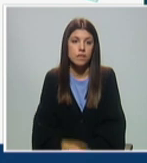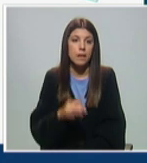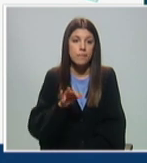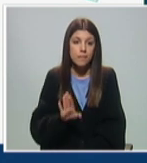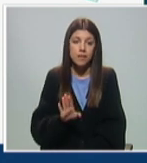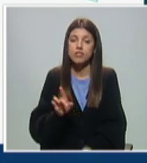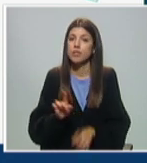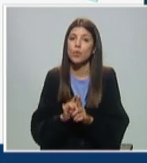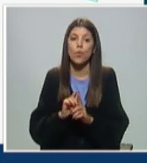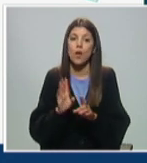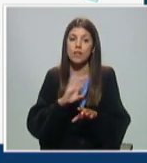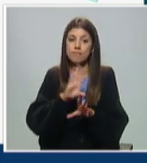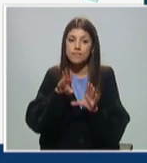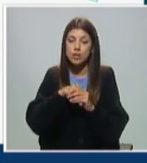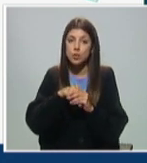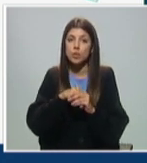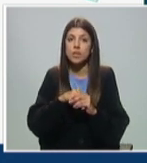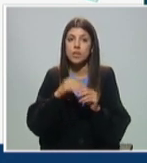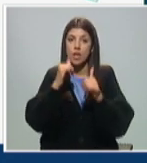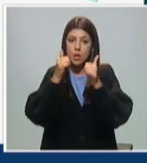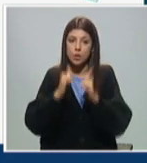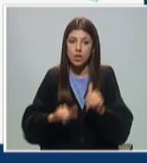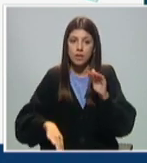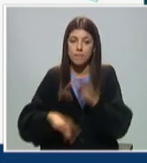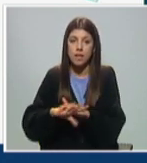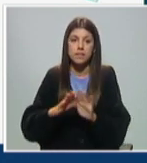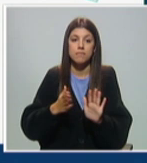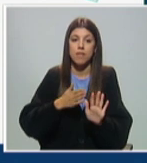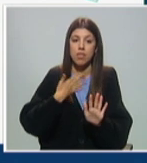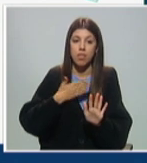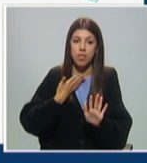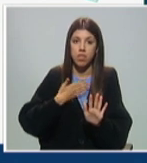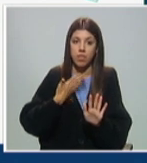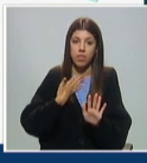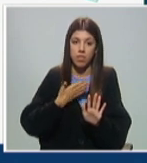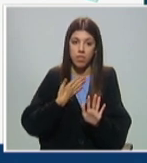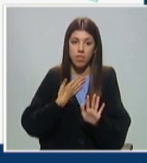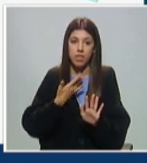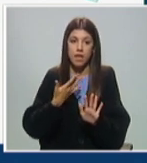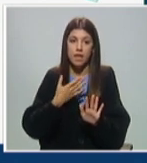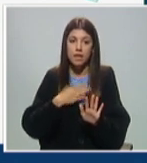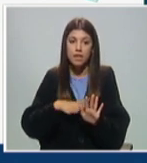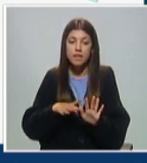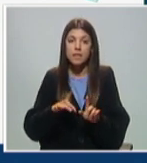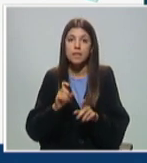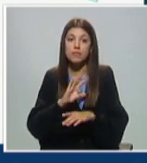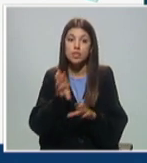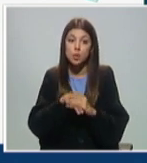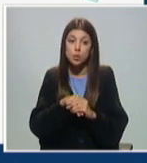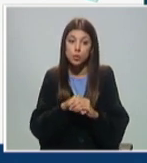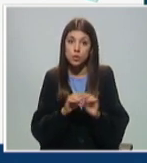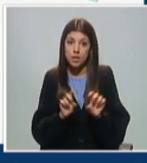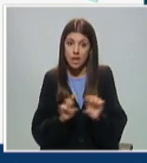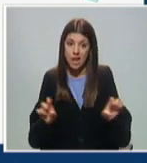queremos selecionar de D3 até D16. Não queremos incluir a linha onde está calculada a